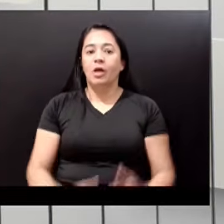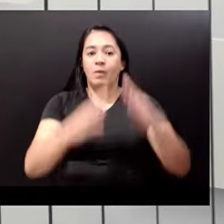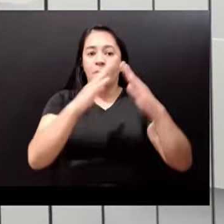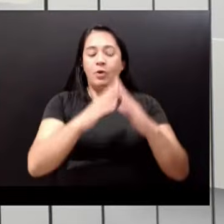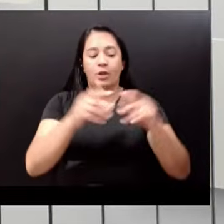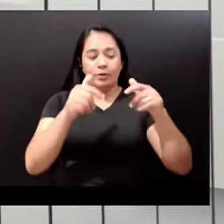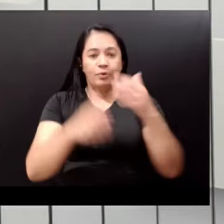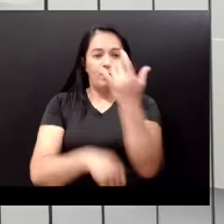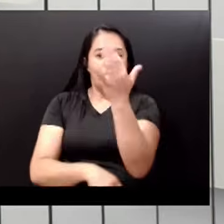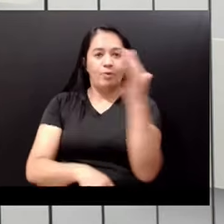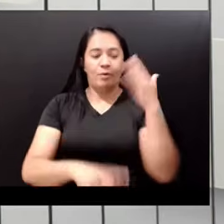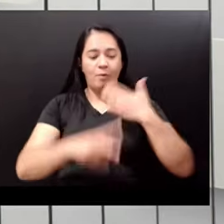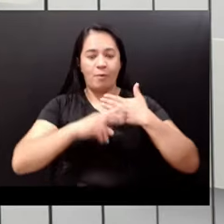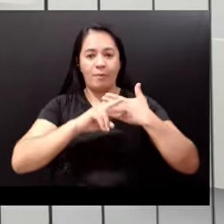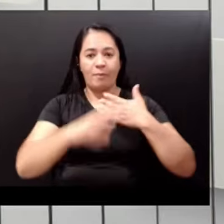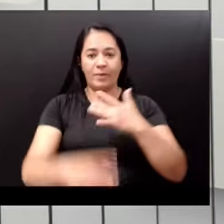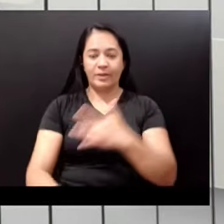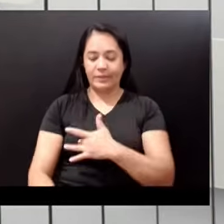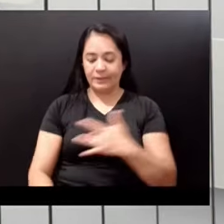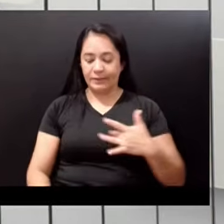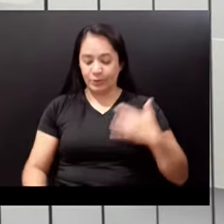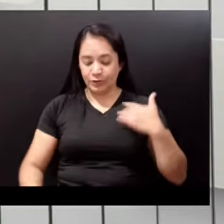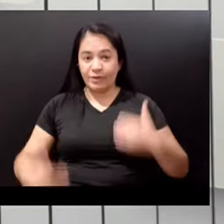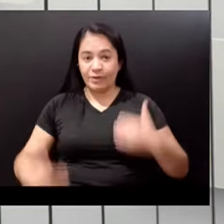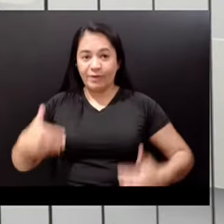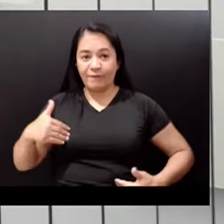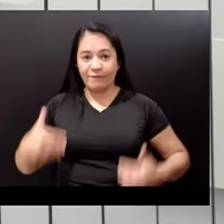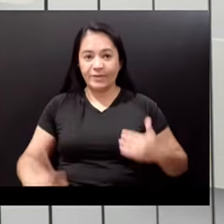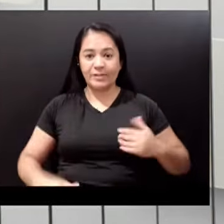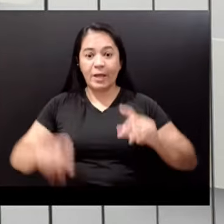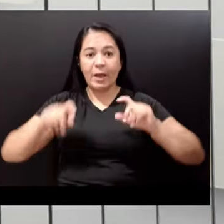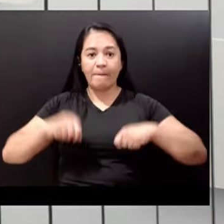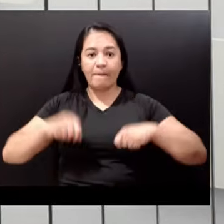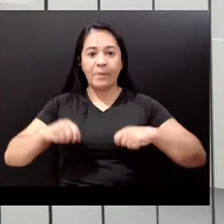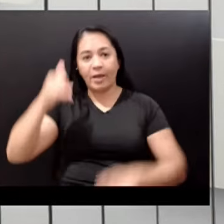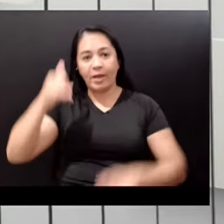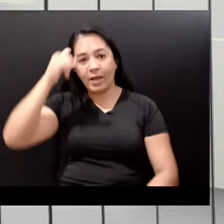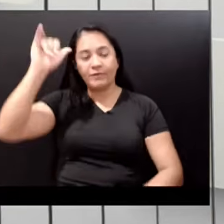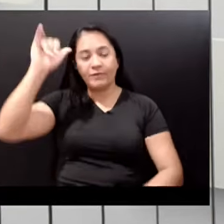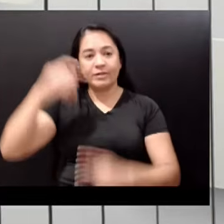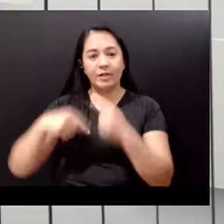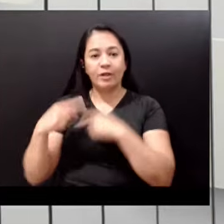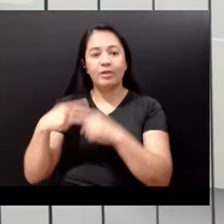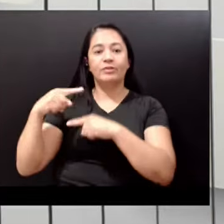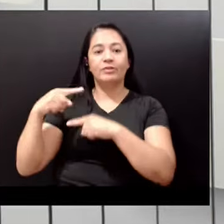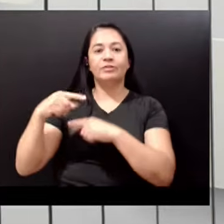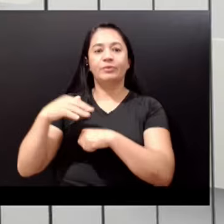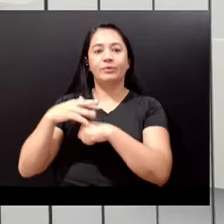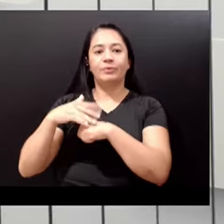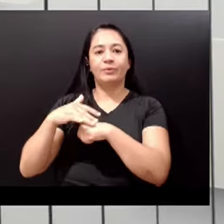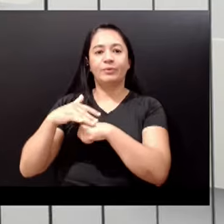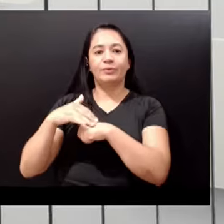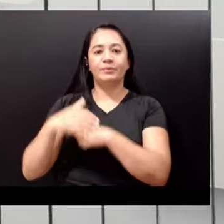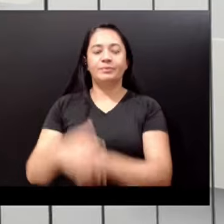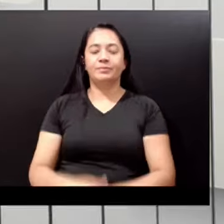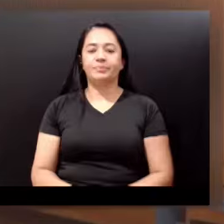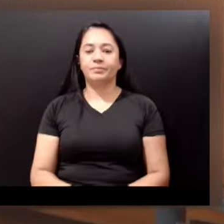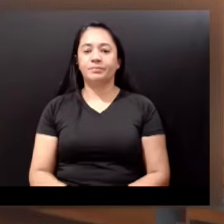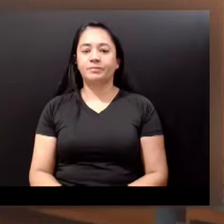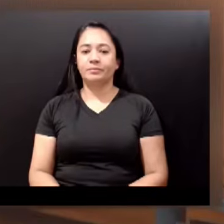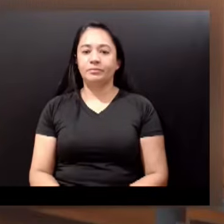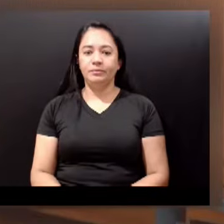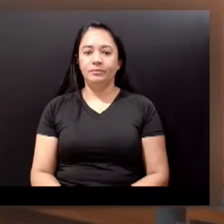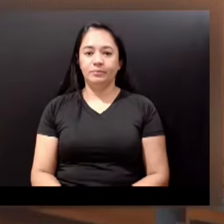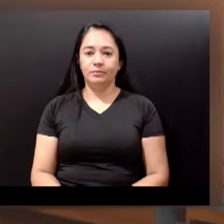na saúde física e é capaz de prevenir o desenvolvimento de doenças crônicas. A